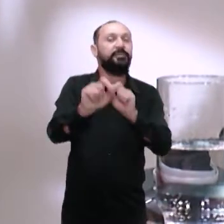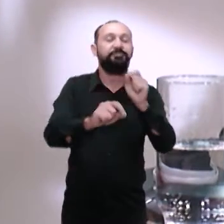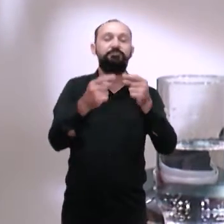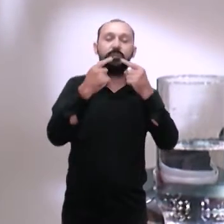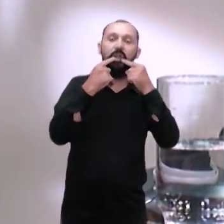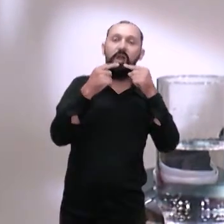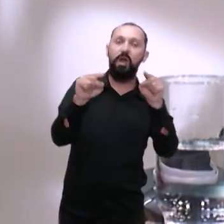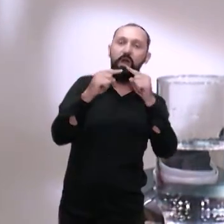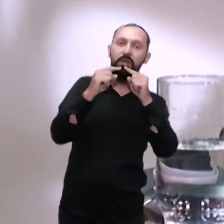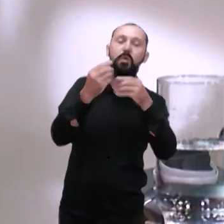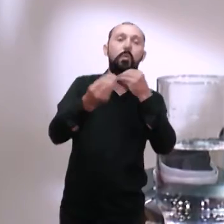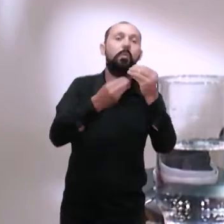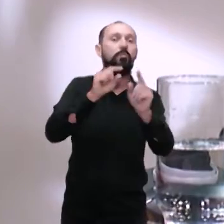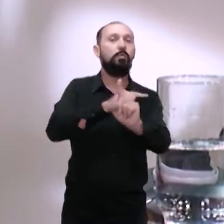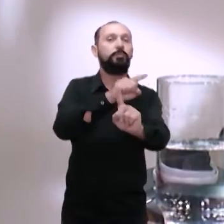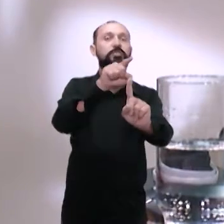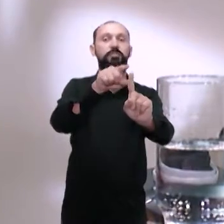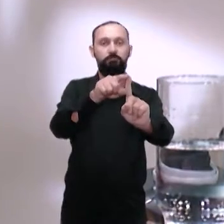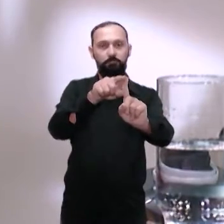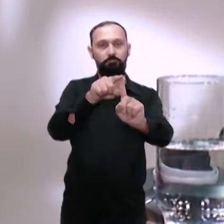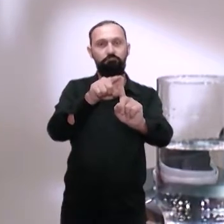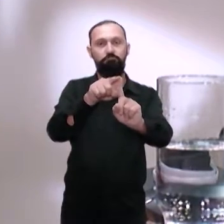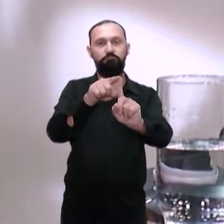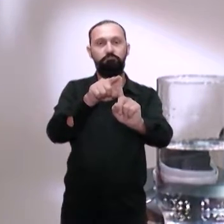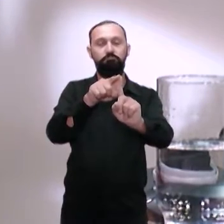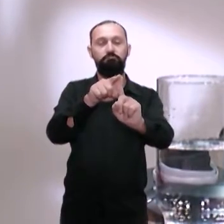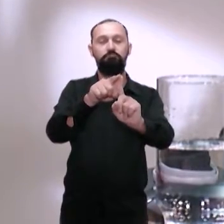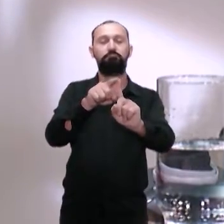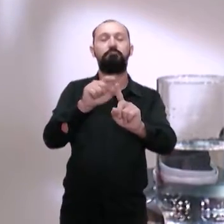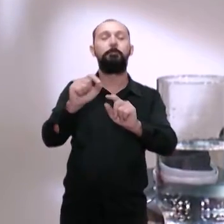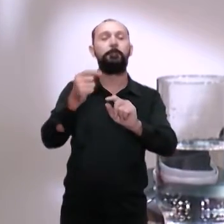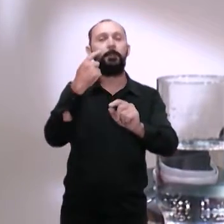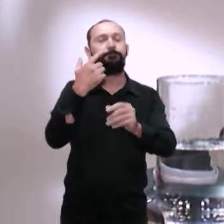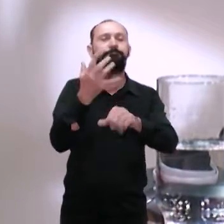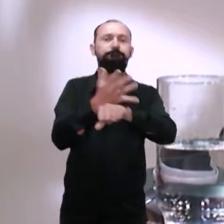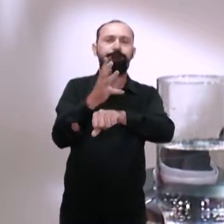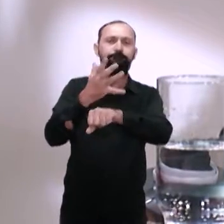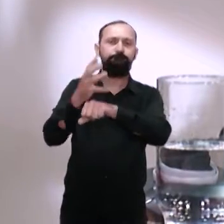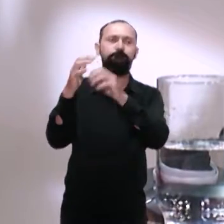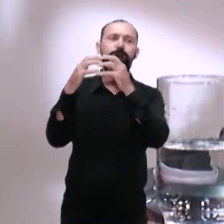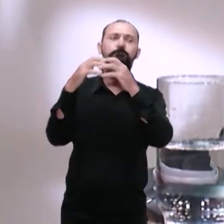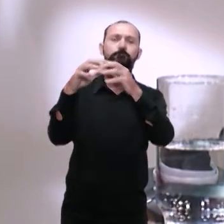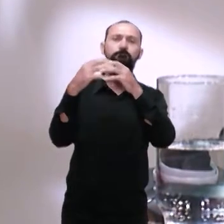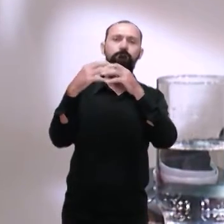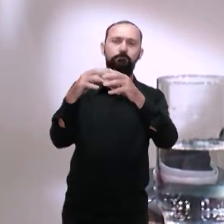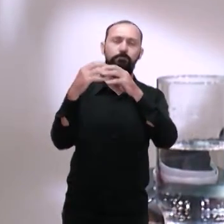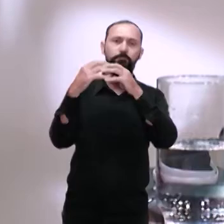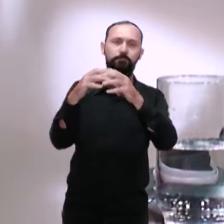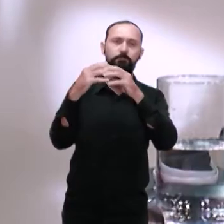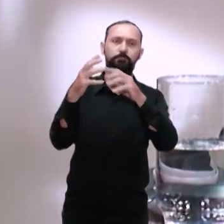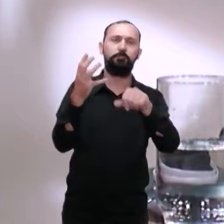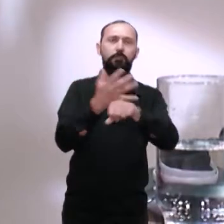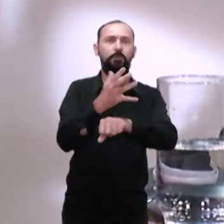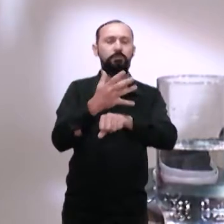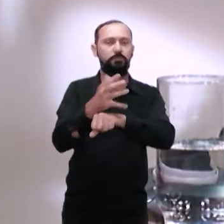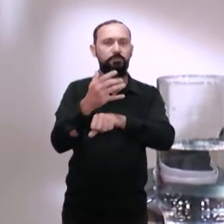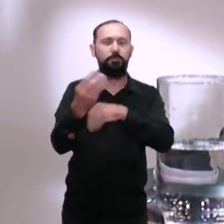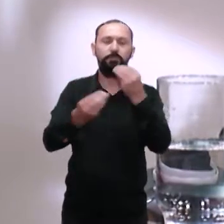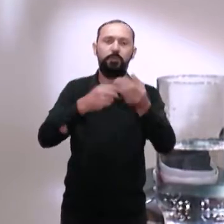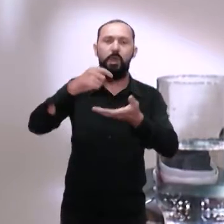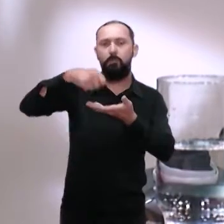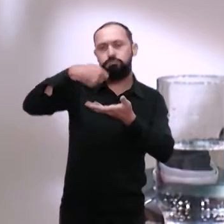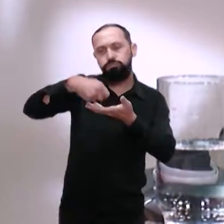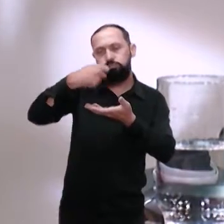diagnóstico, nós focamos em queixas e objetivos. para serem alcançados treinando esse